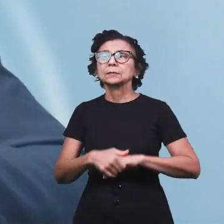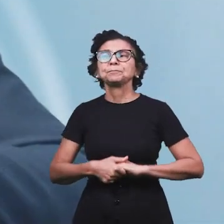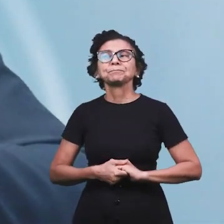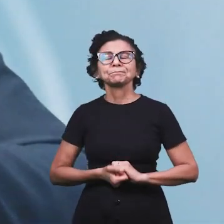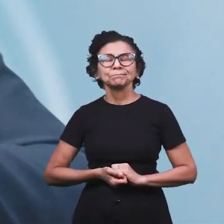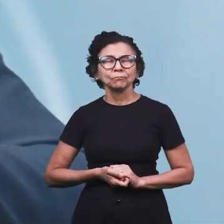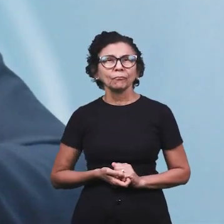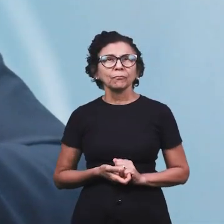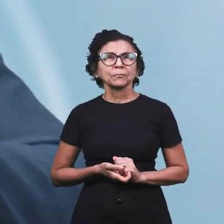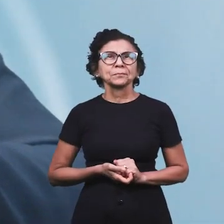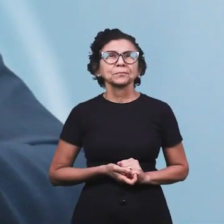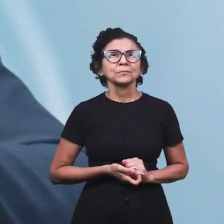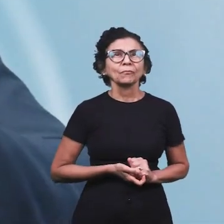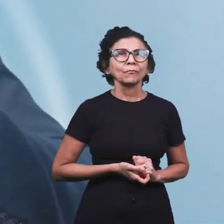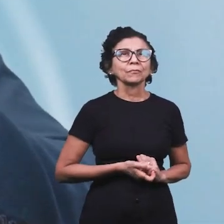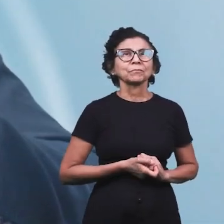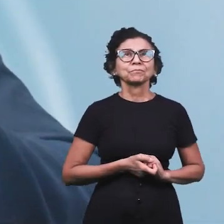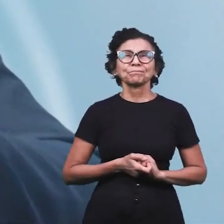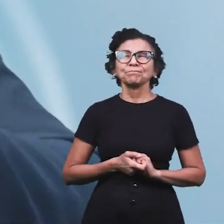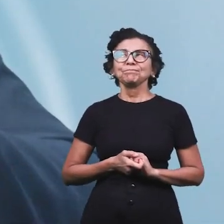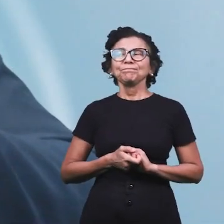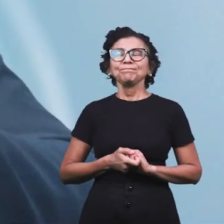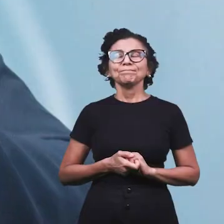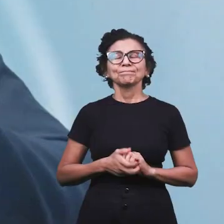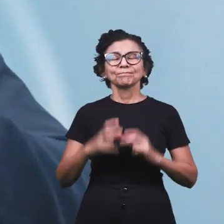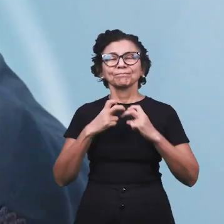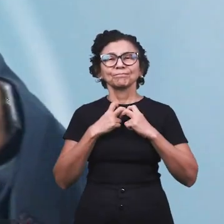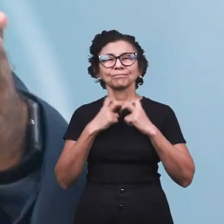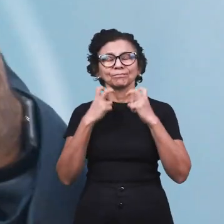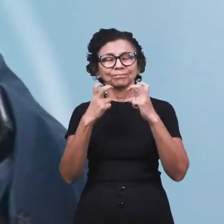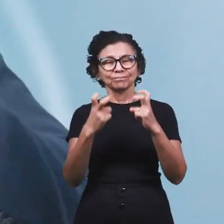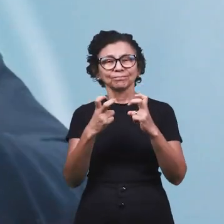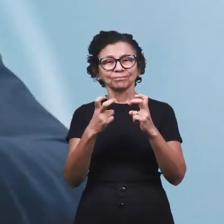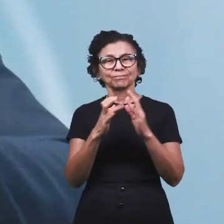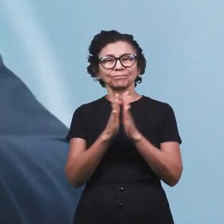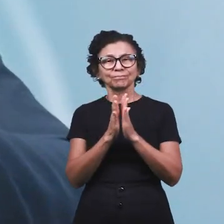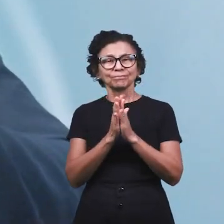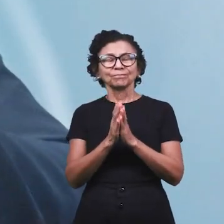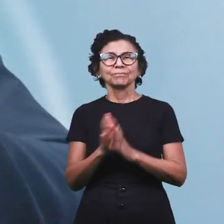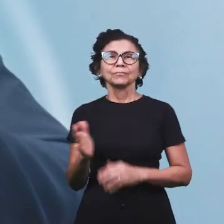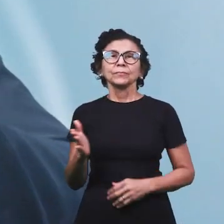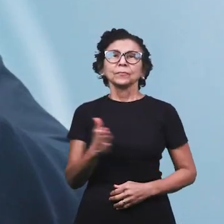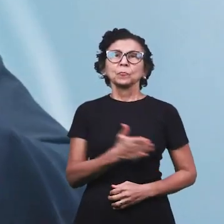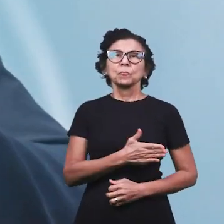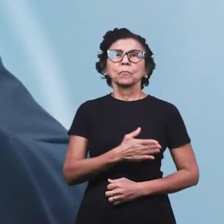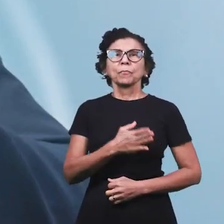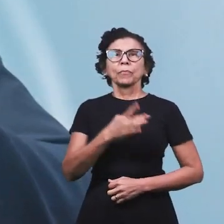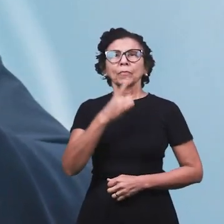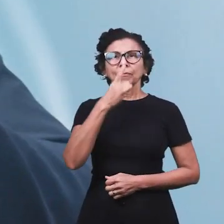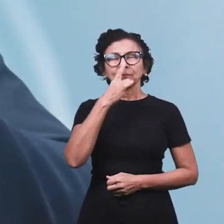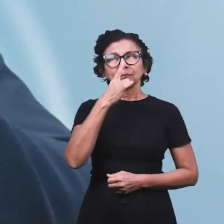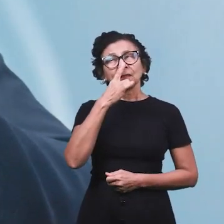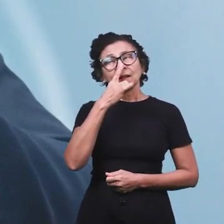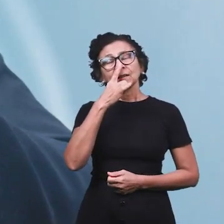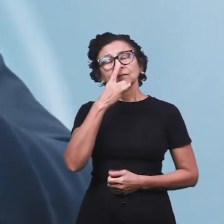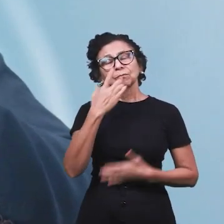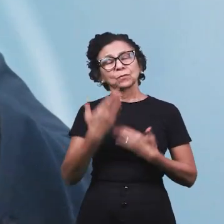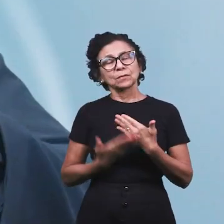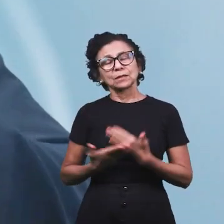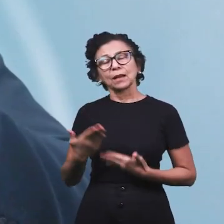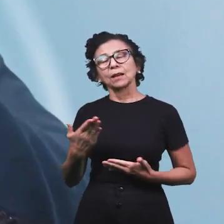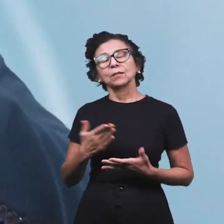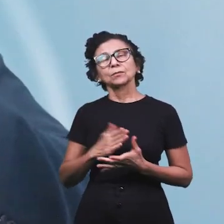clamor, porque tinha algo para fazer na minha vida. Então, essa intimidade que os servos têm, que Deus opera,